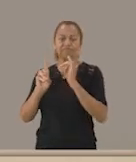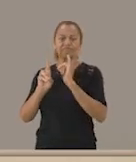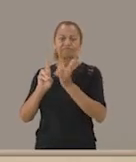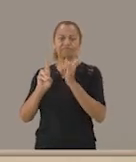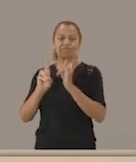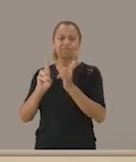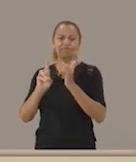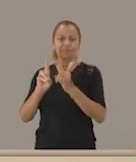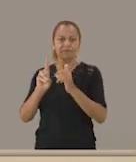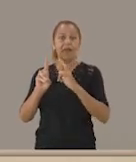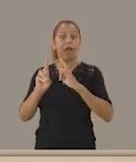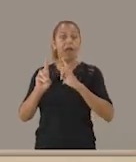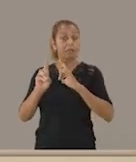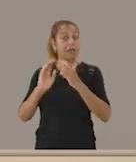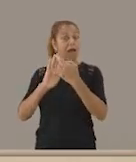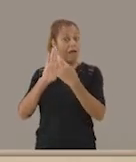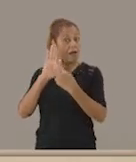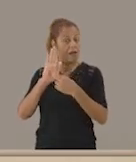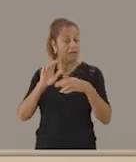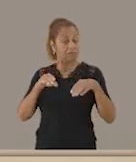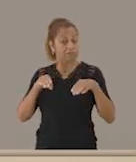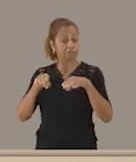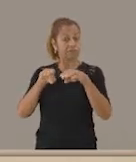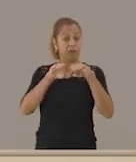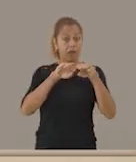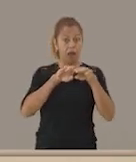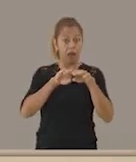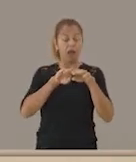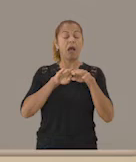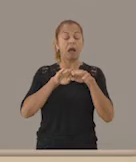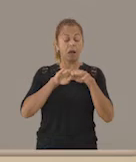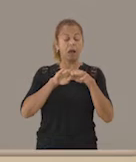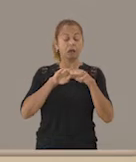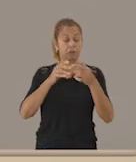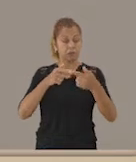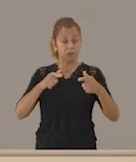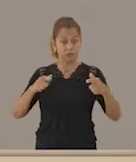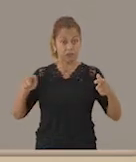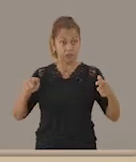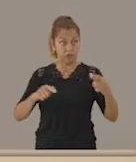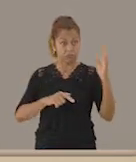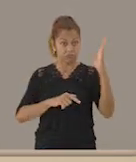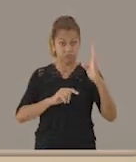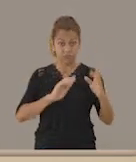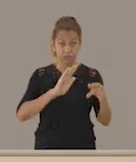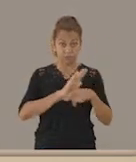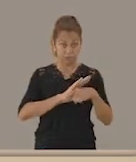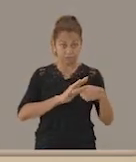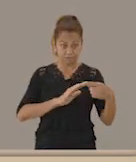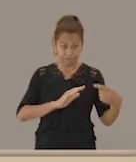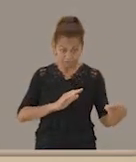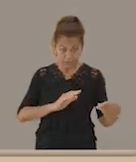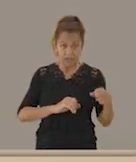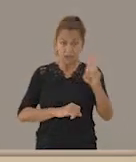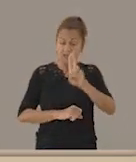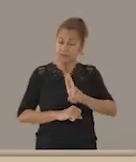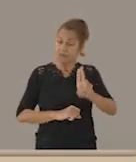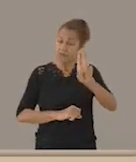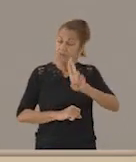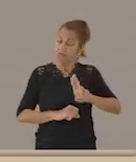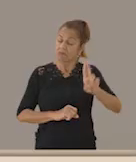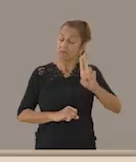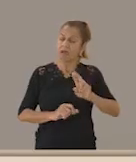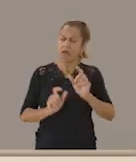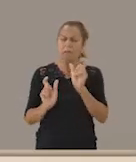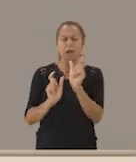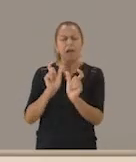padrão, preconizada pela Norma Gramatical Brasileira, NGB, e se utilizará de um vocabulário